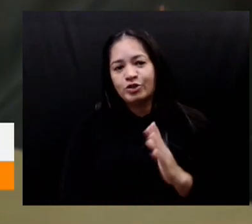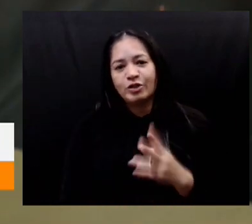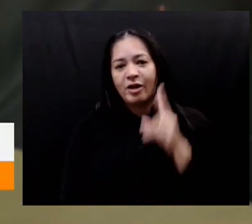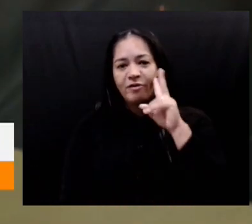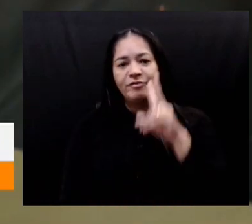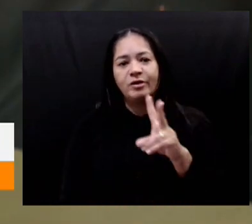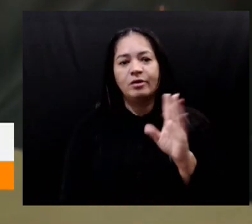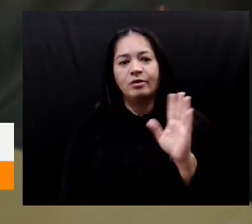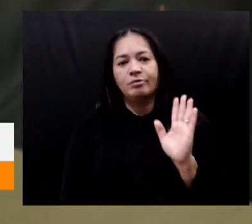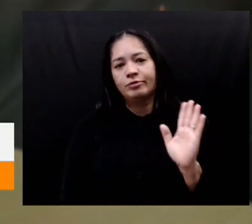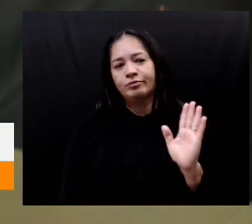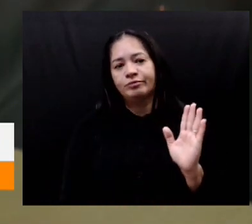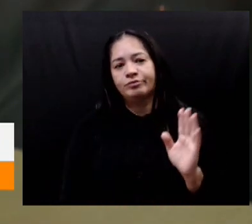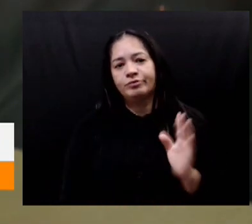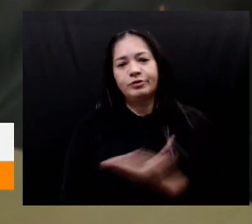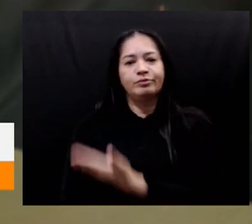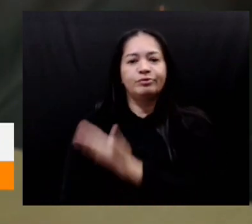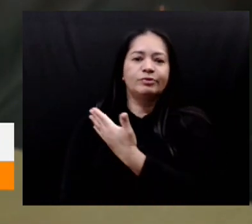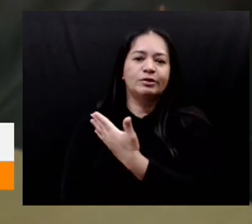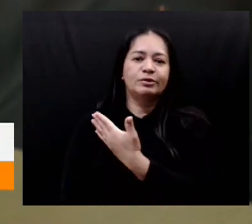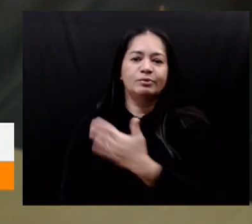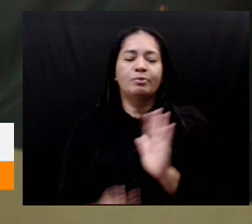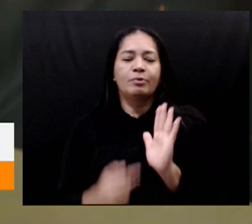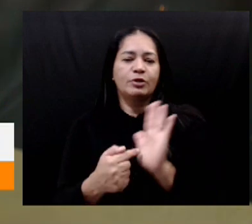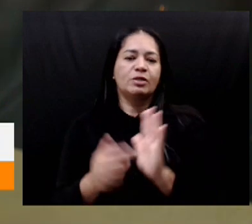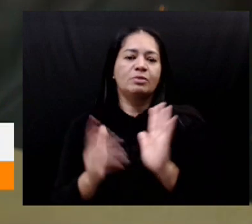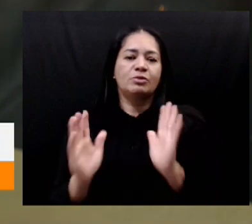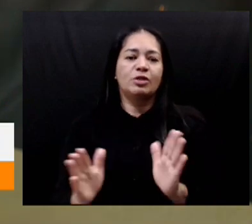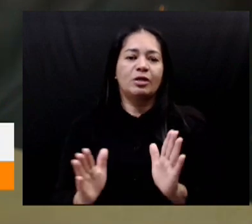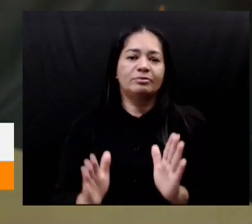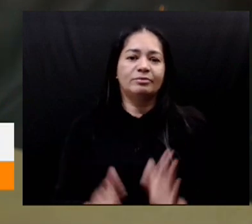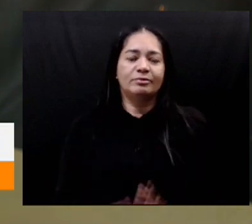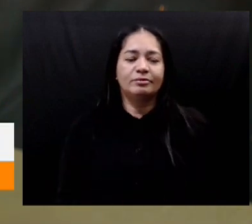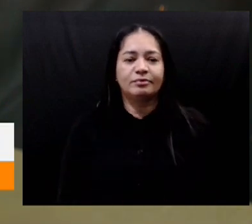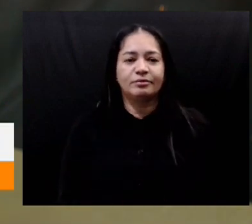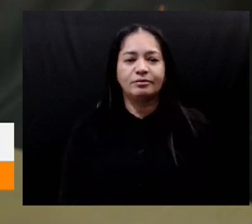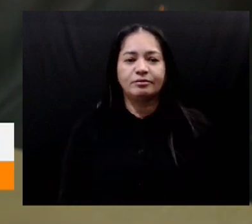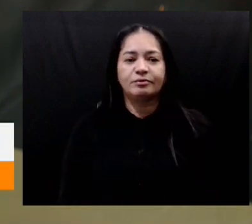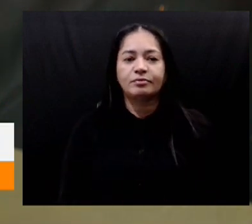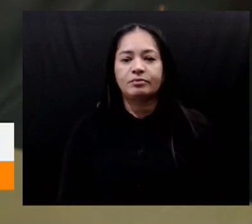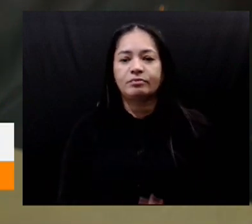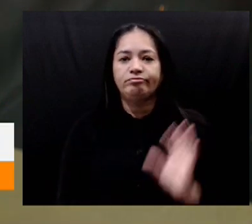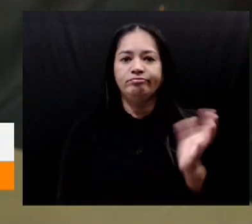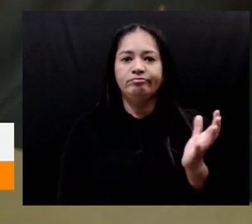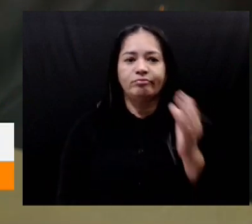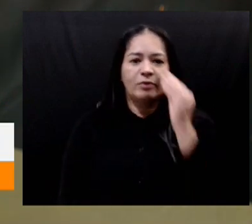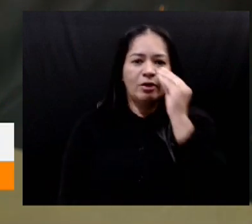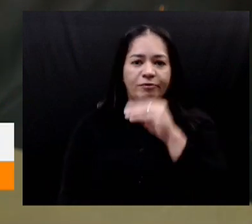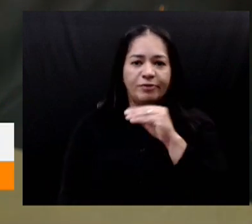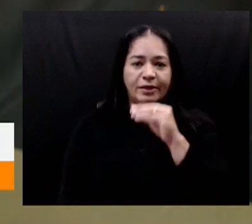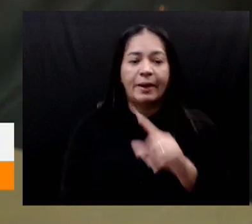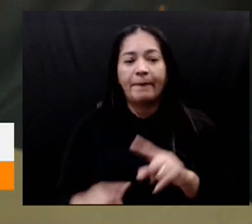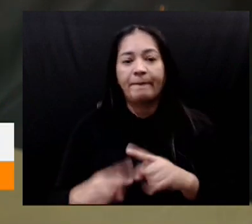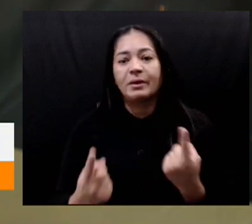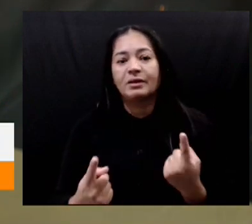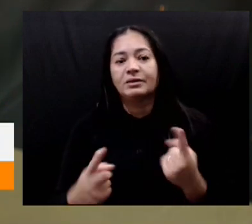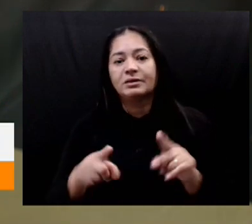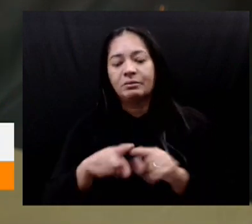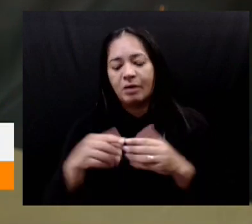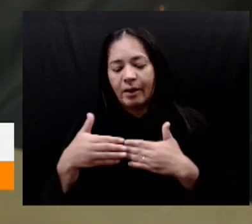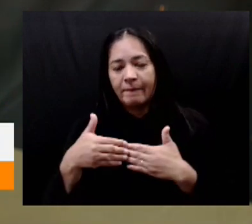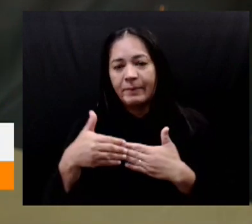colocamos aqui no programa justamente para isso, né? Porque teve fracasso, mas também a partir do fracasso teve ali